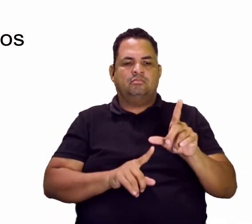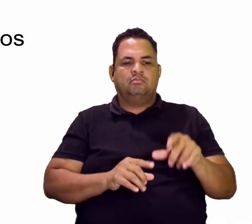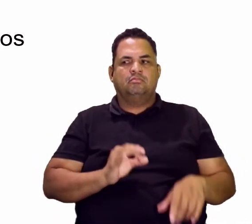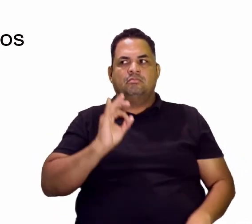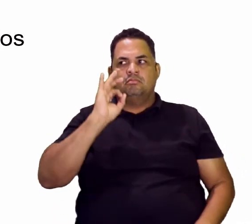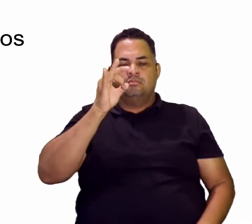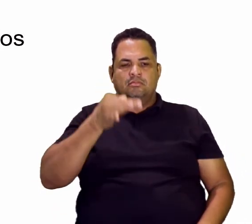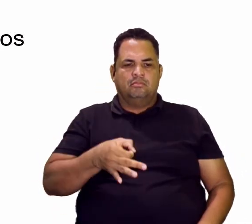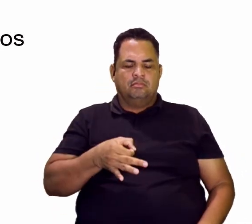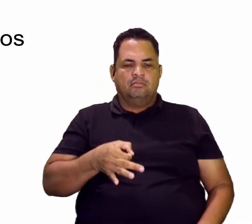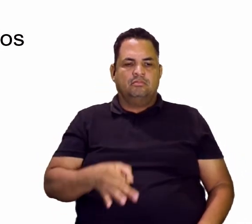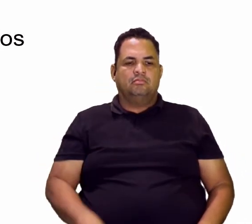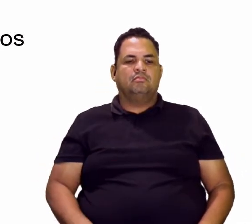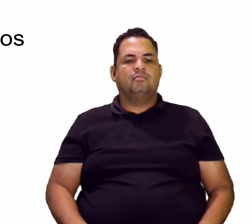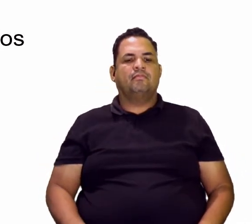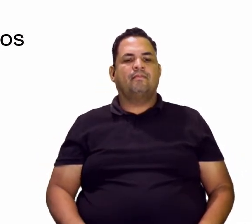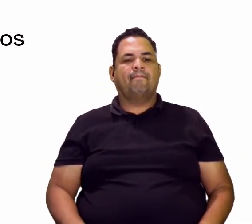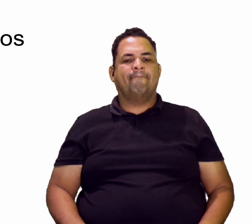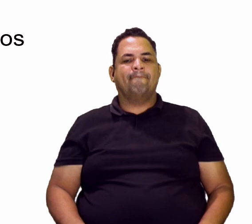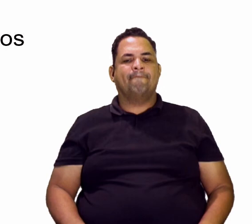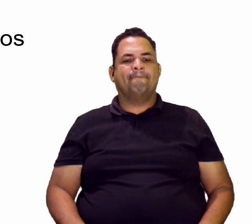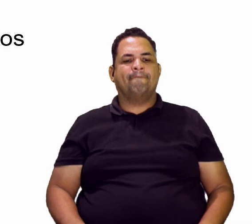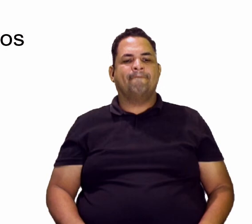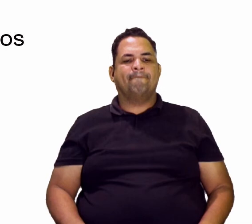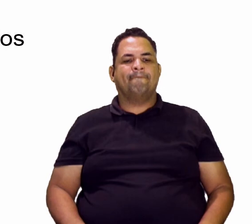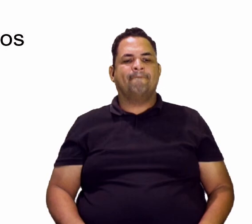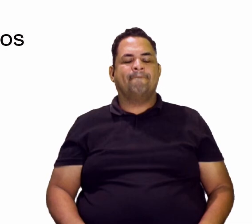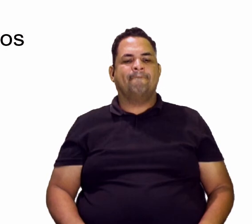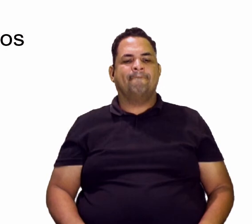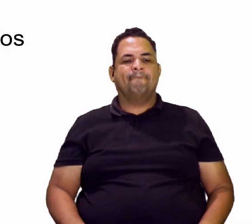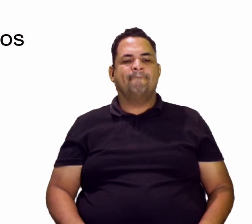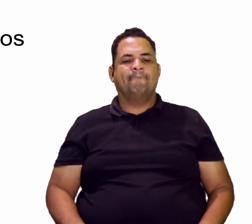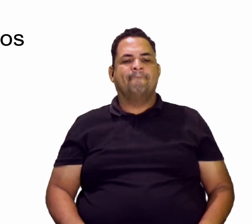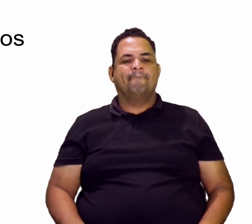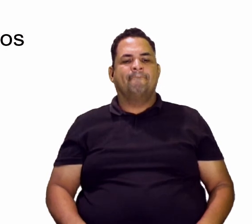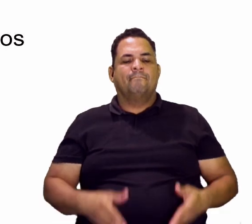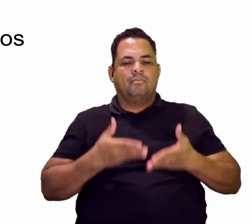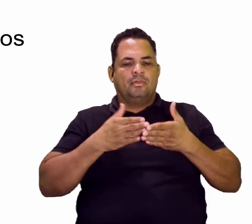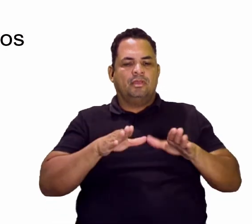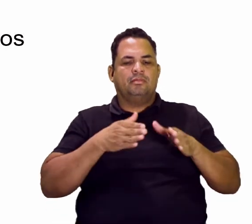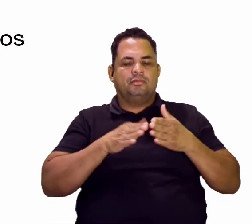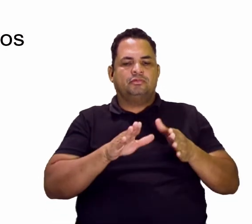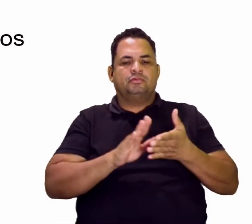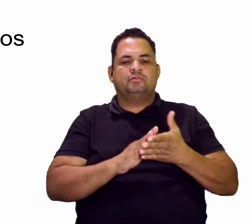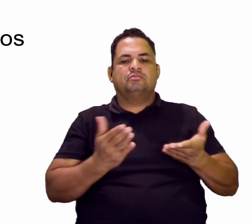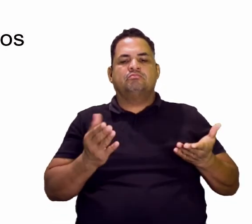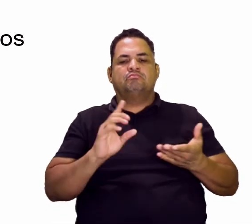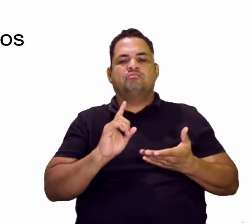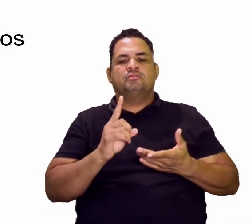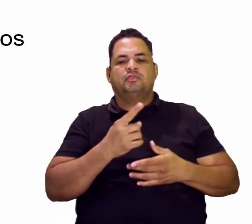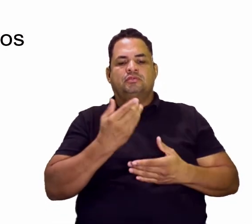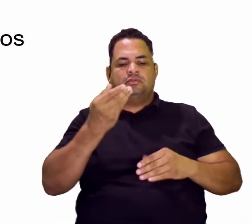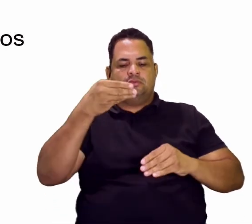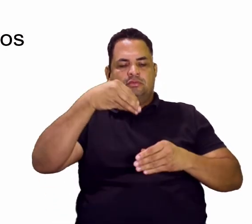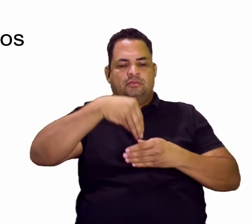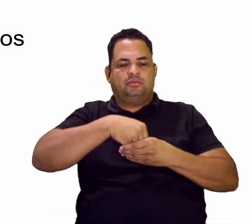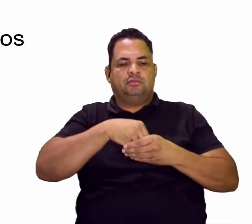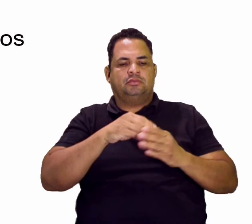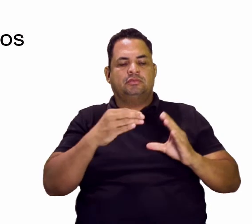está correta, ou seja, verdadeira. A E. Reproduzem-se apenas no interior de